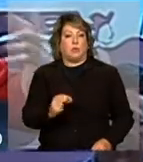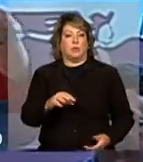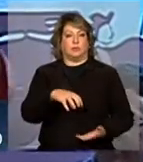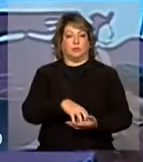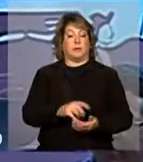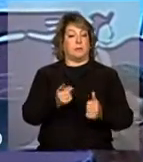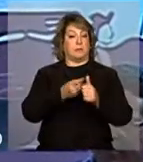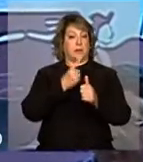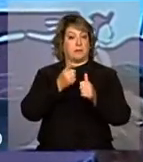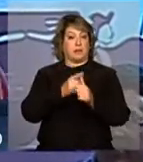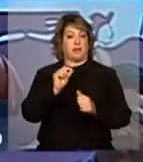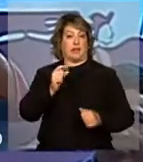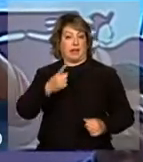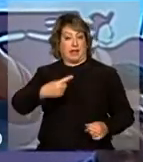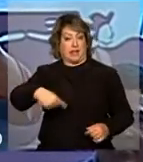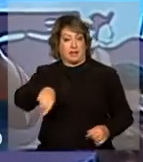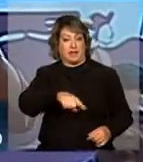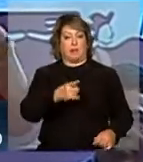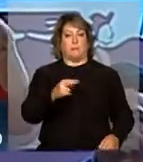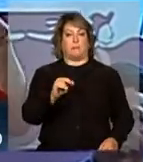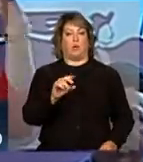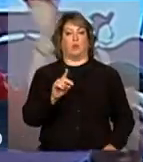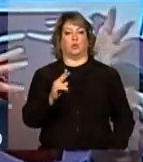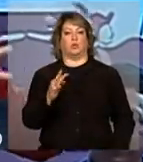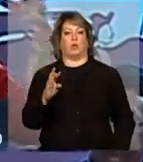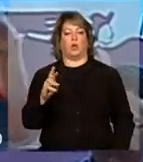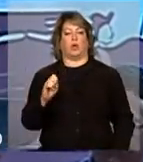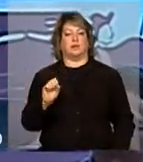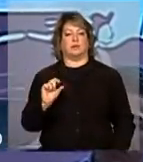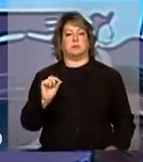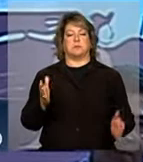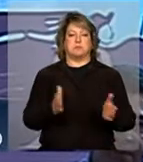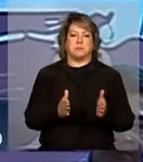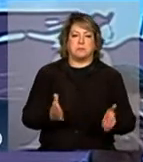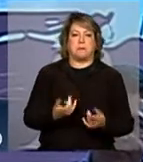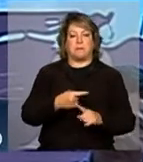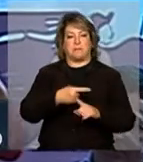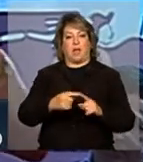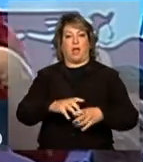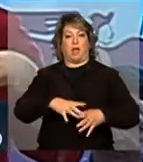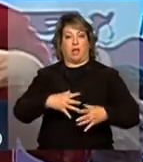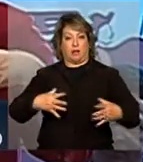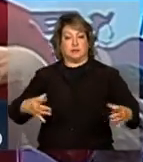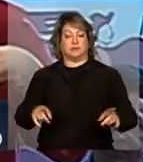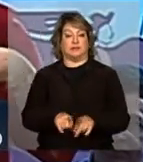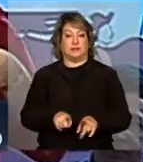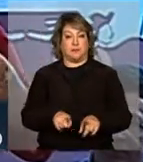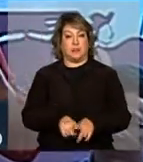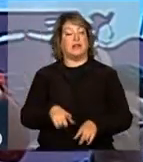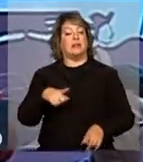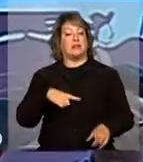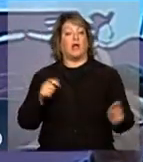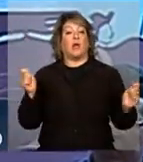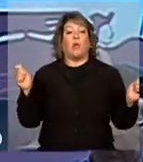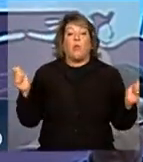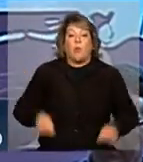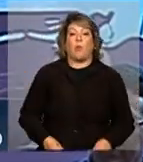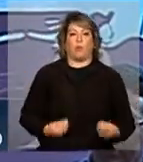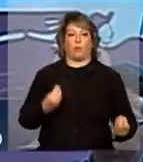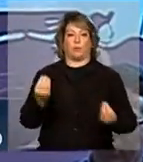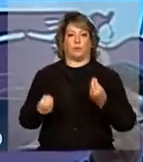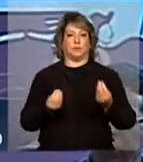Primeiro, que esses produtores pequenos, médios e grandes tenham condições